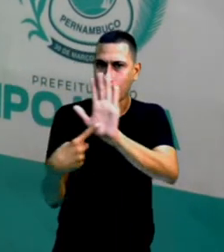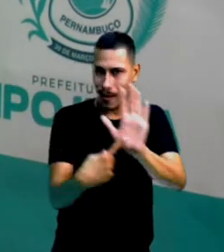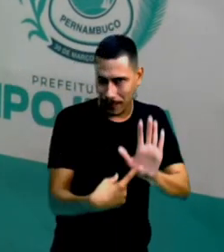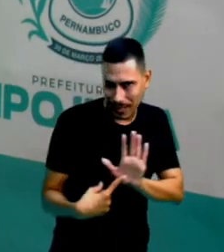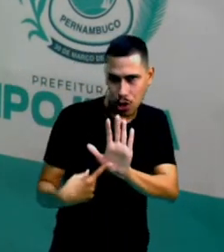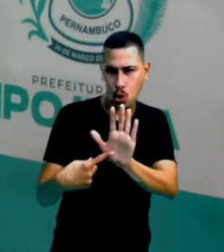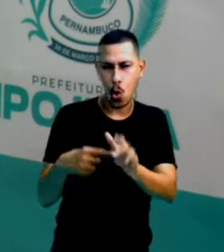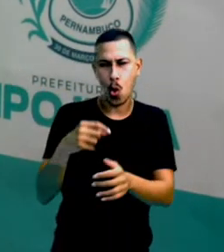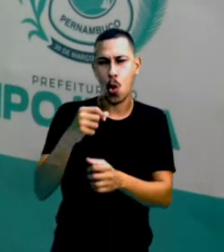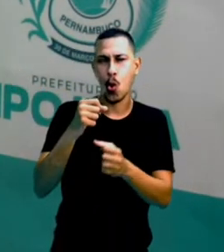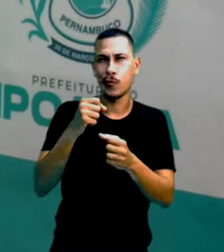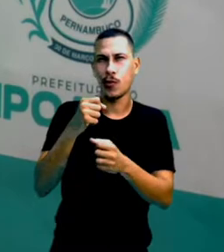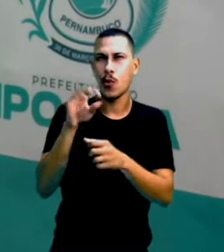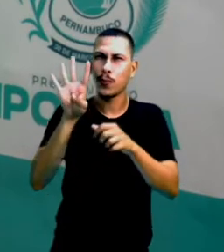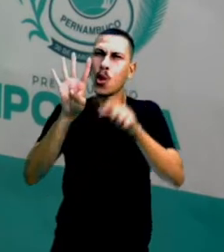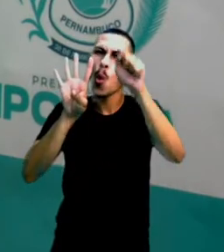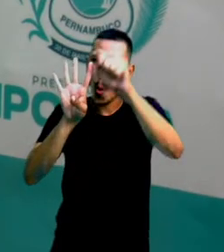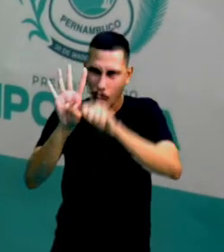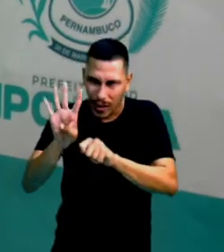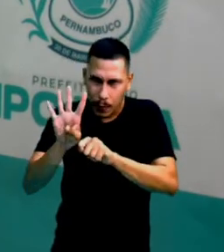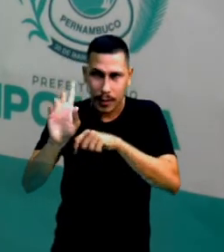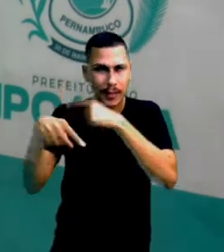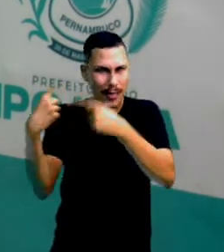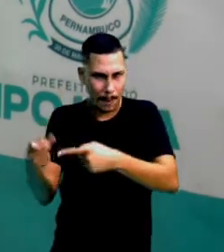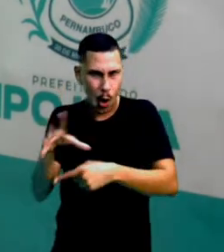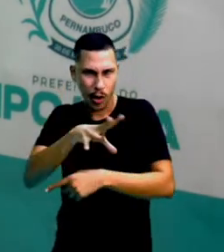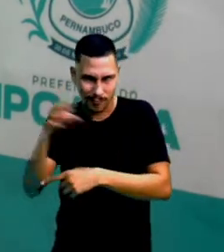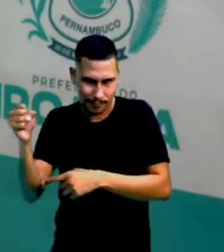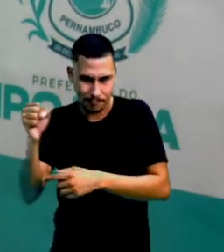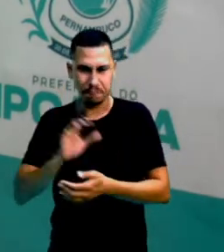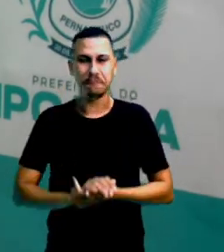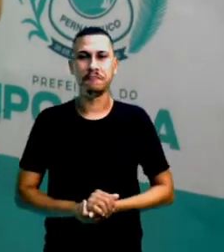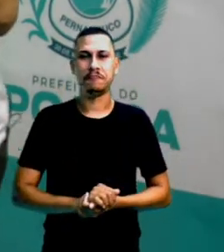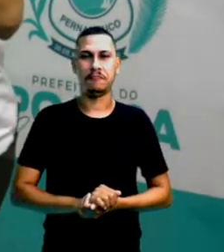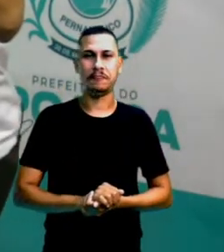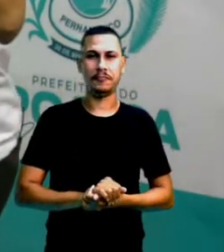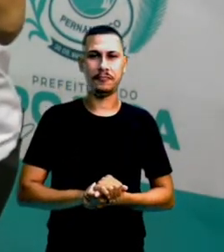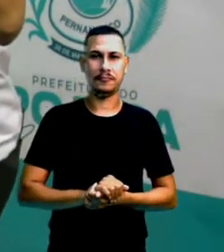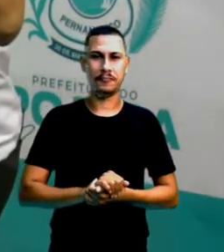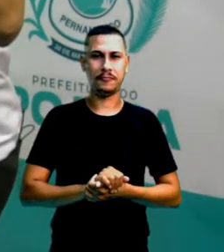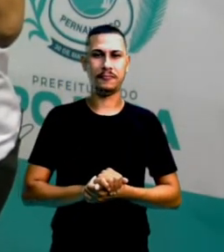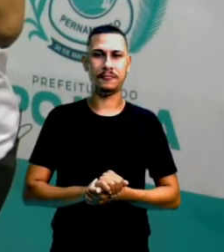4 meses no museu e depois foi retirada, ok?